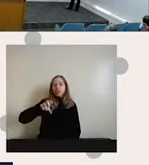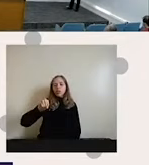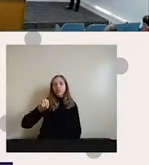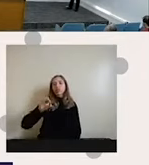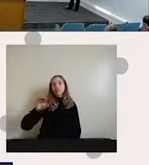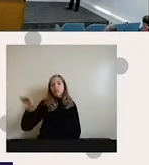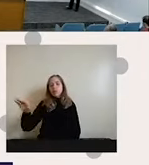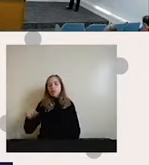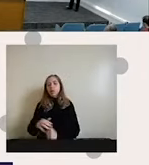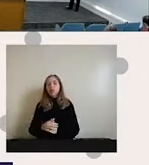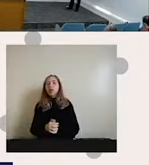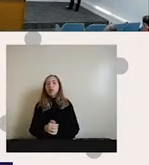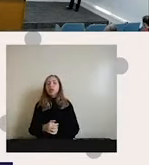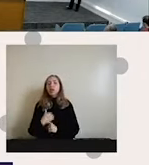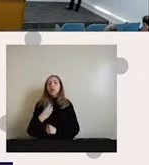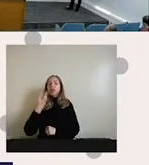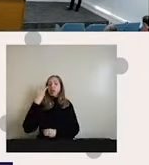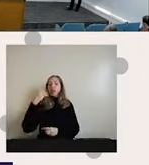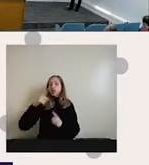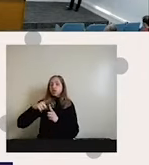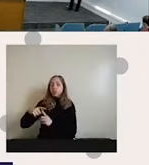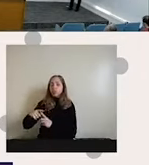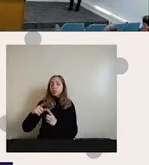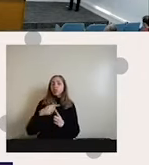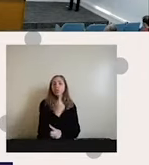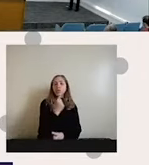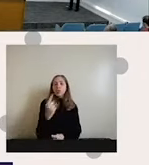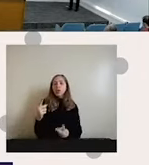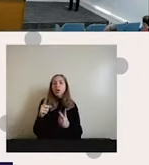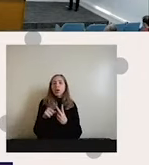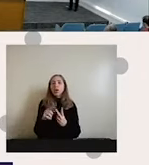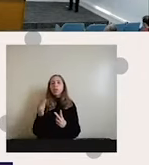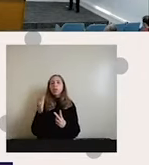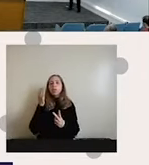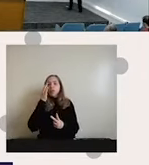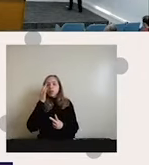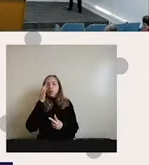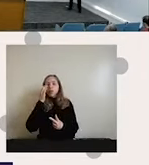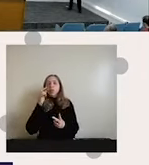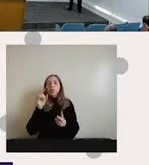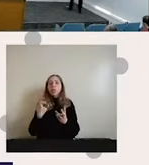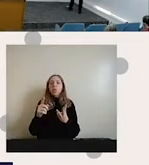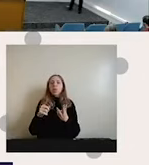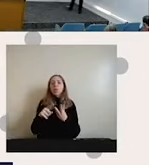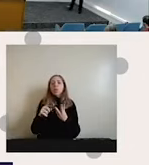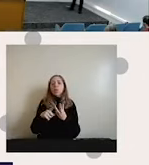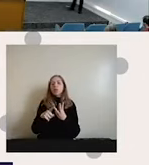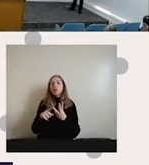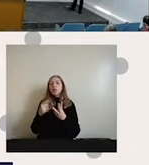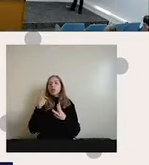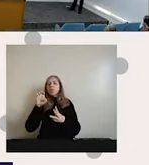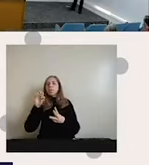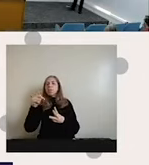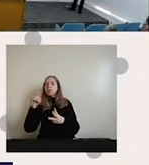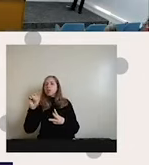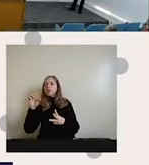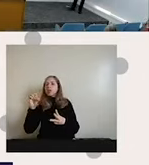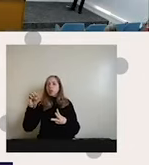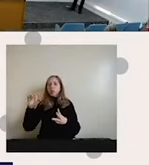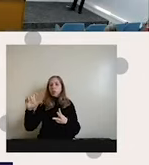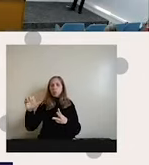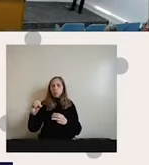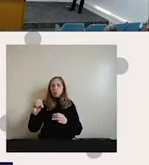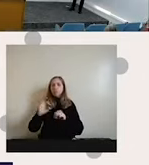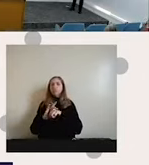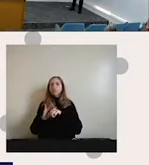individual, o profissional do trabalho e o epidemiológico, o famoso NETEP, né? Vou falar primeiro do profissional. O profissional ele se baseia